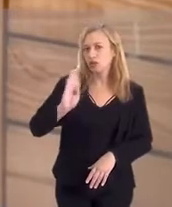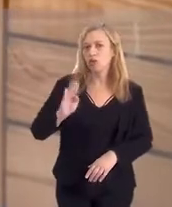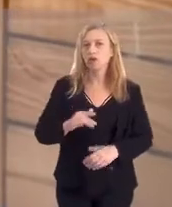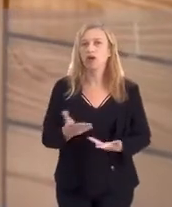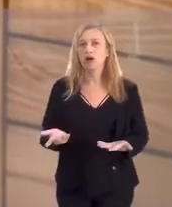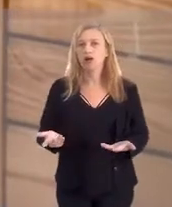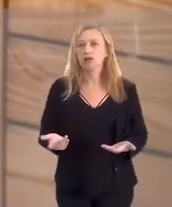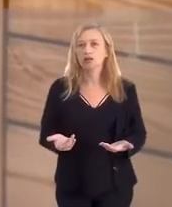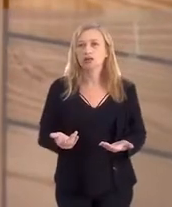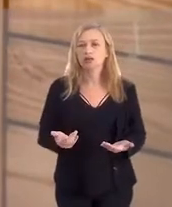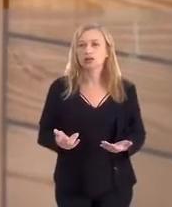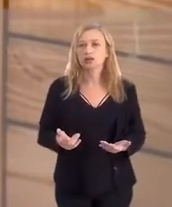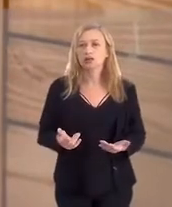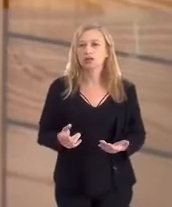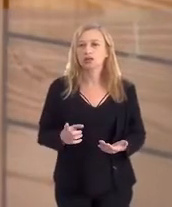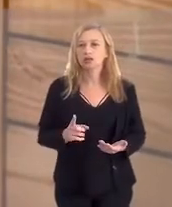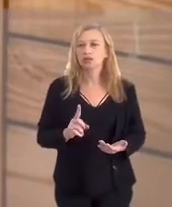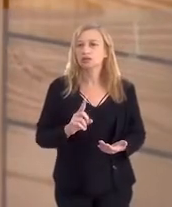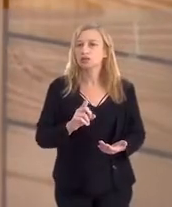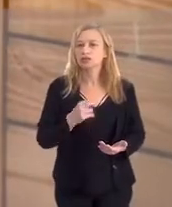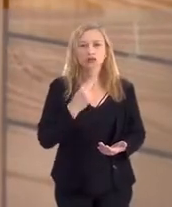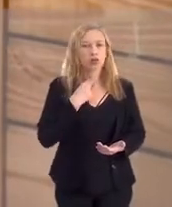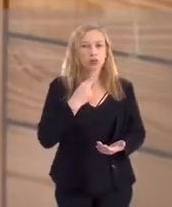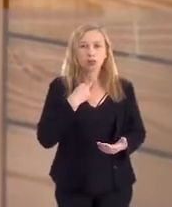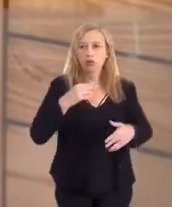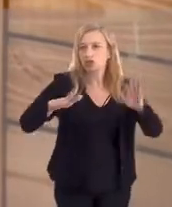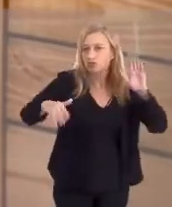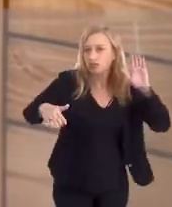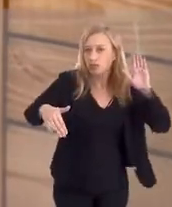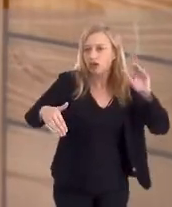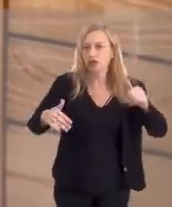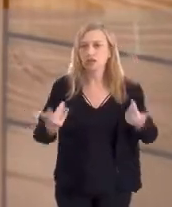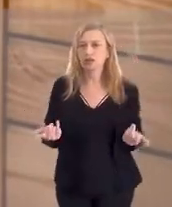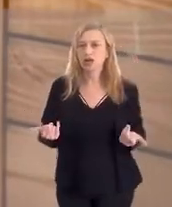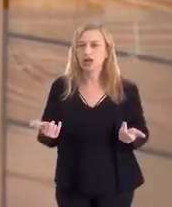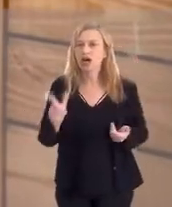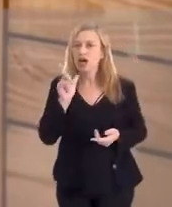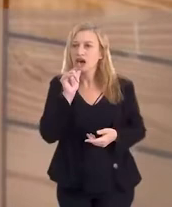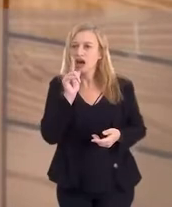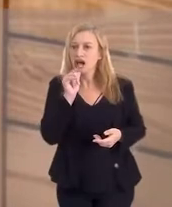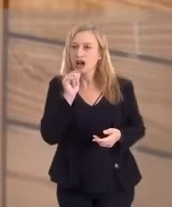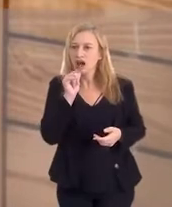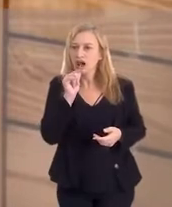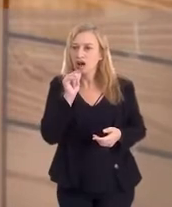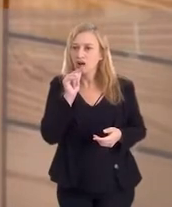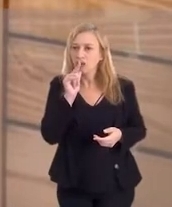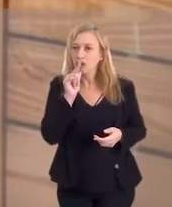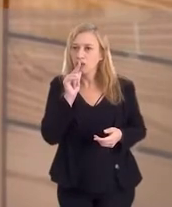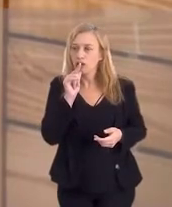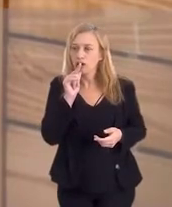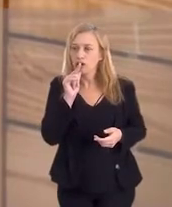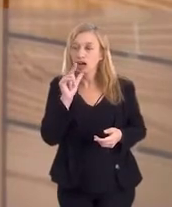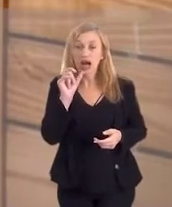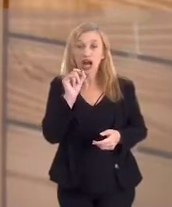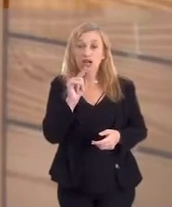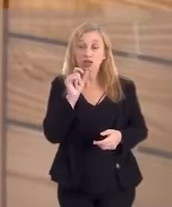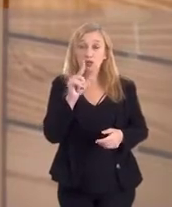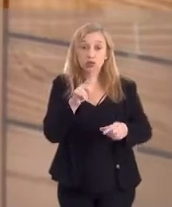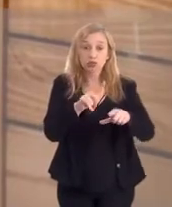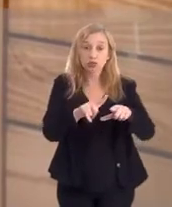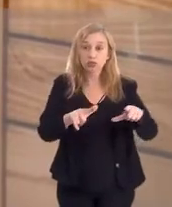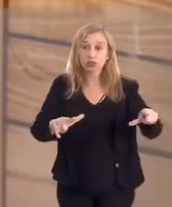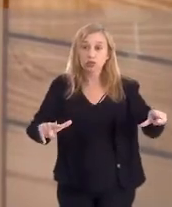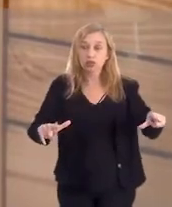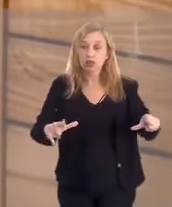que são impróprias para o banho, elas, as águas ficaram azuis.